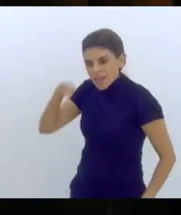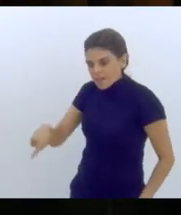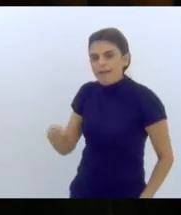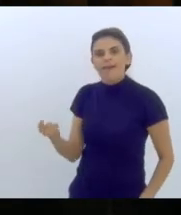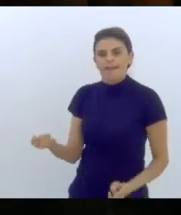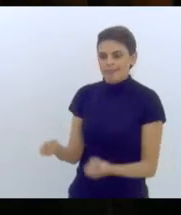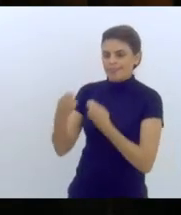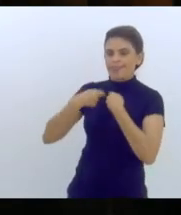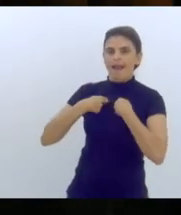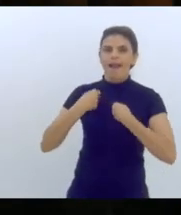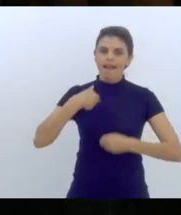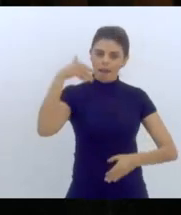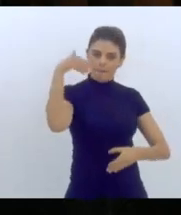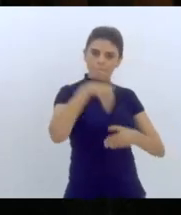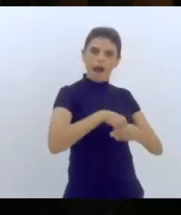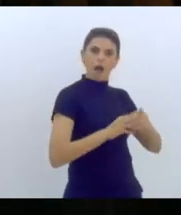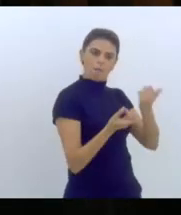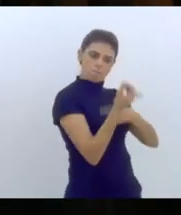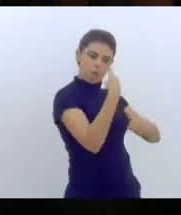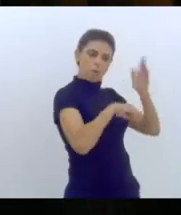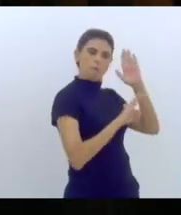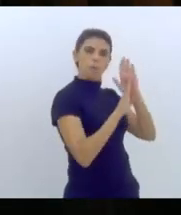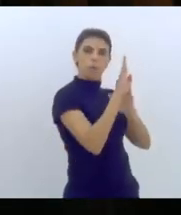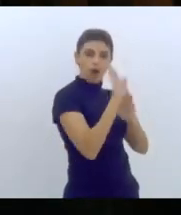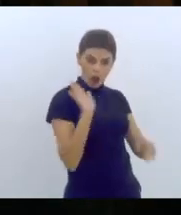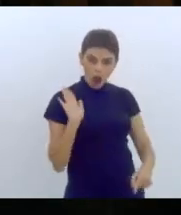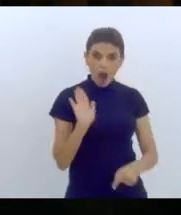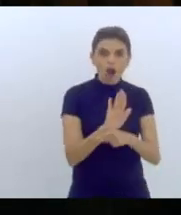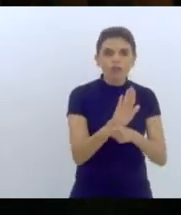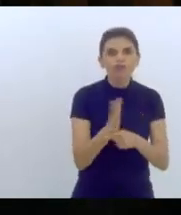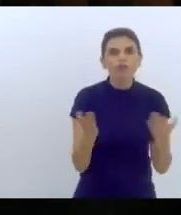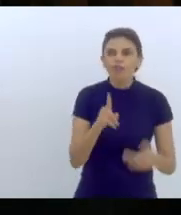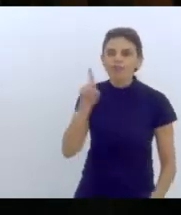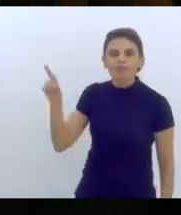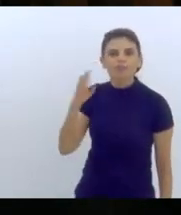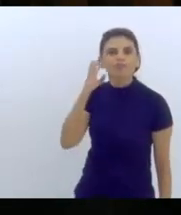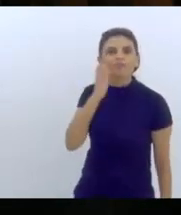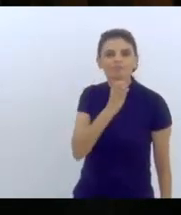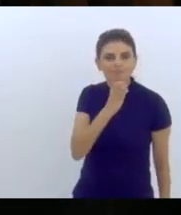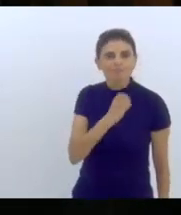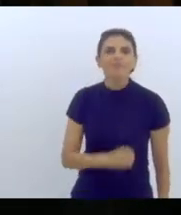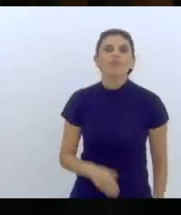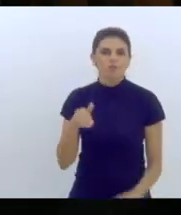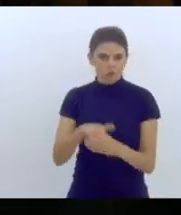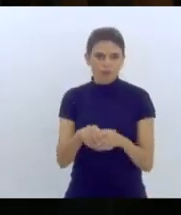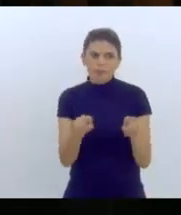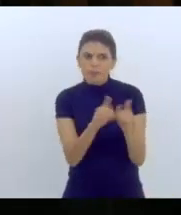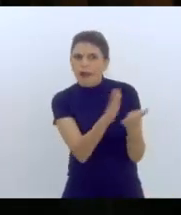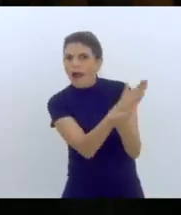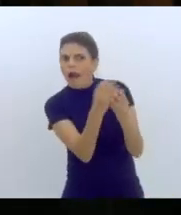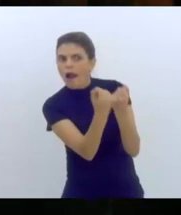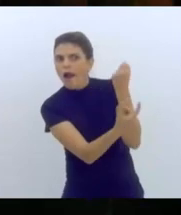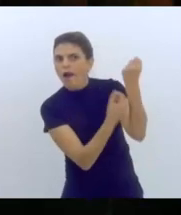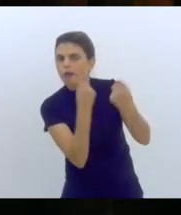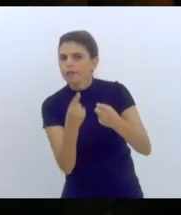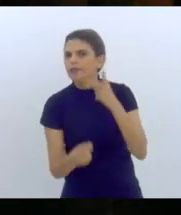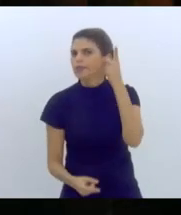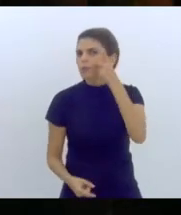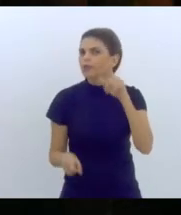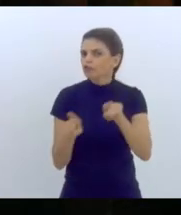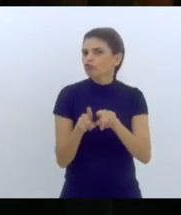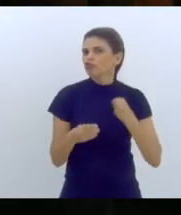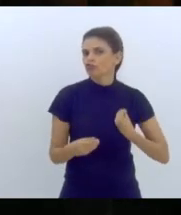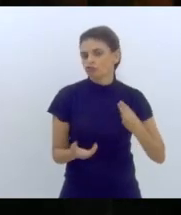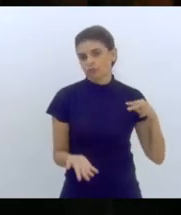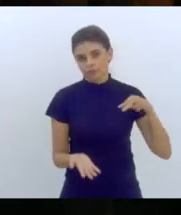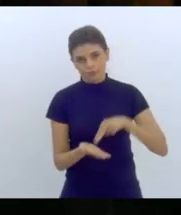macabra. E deu voto para o governador hoje que foi eleito. Deu voto para muitos deputados e deputadas que estão aqui nessa casa.